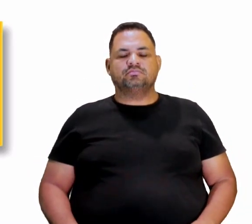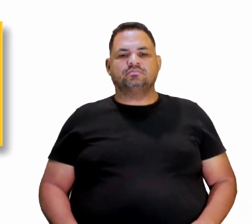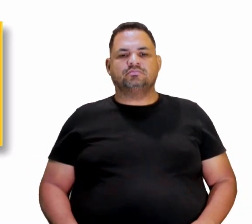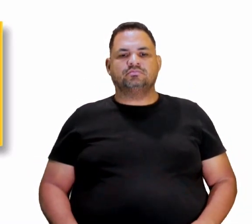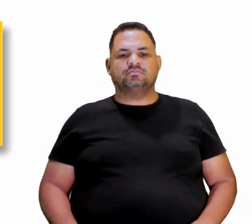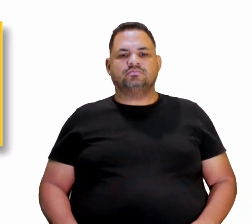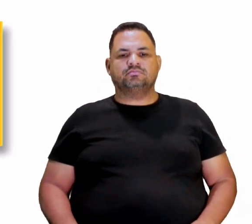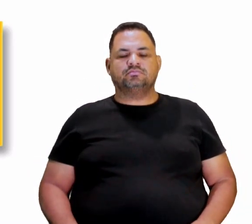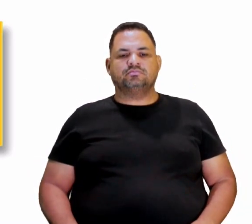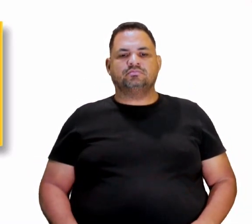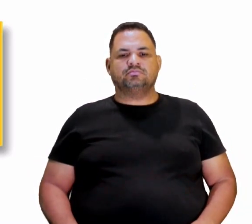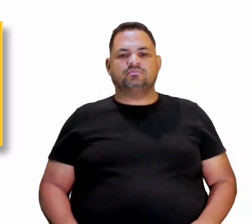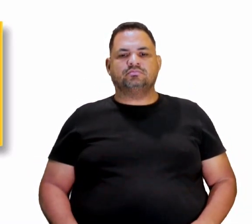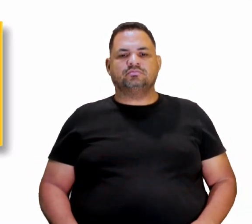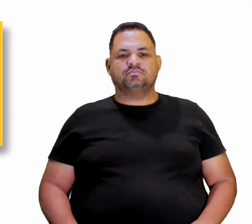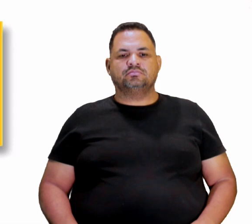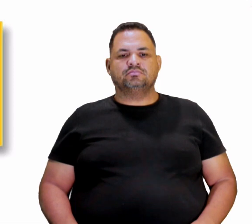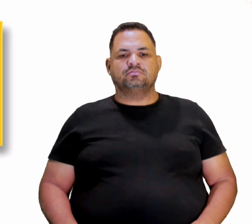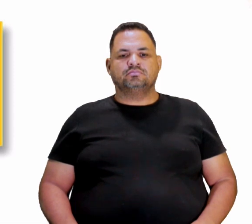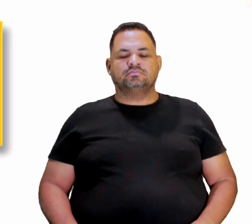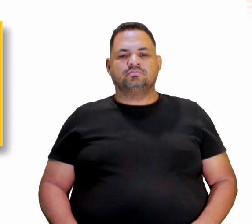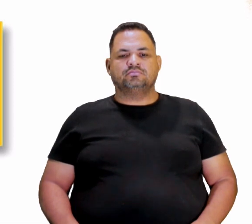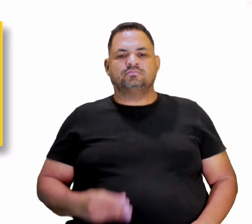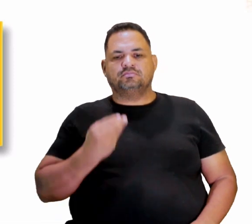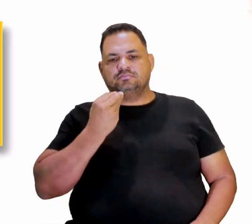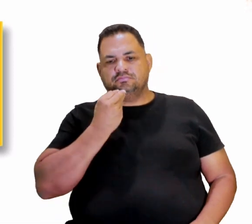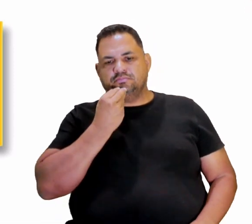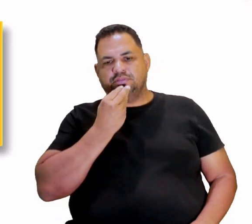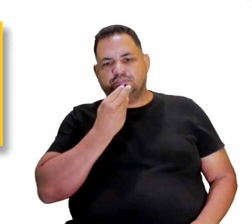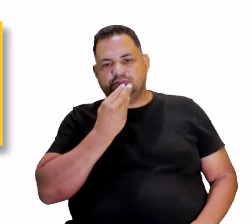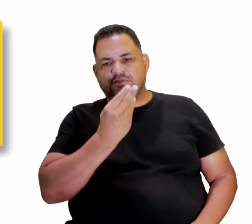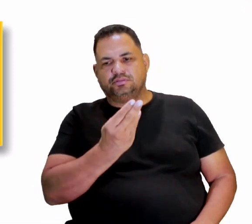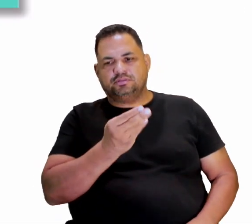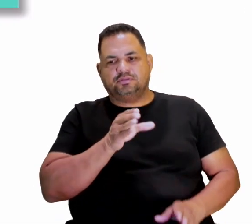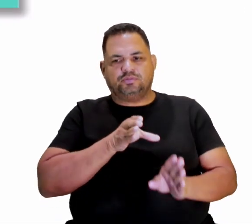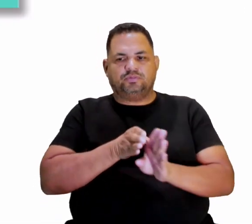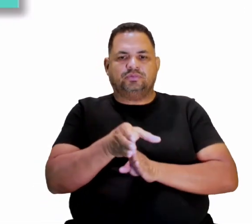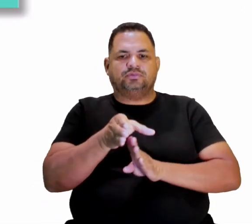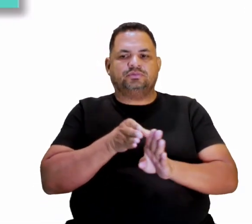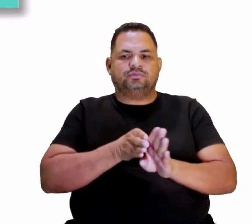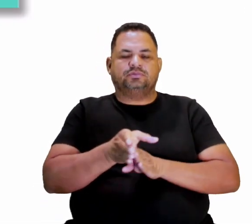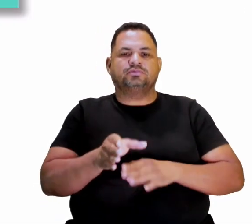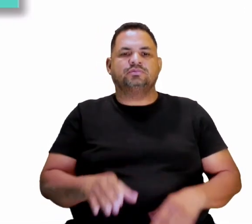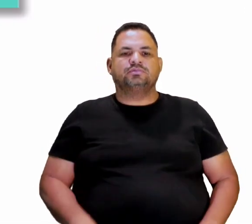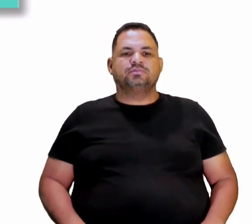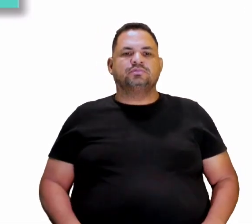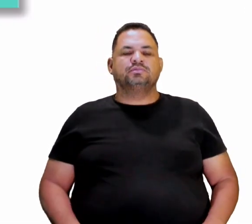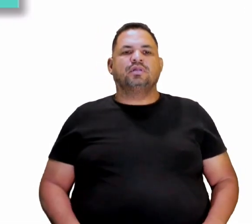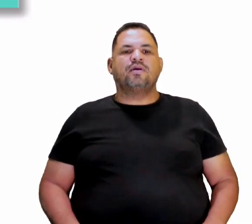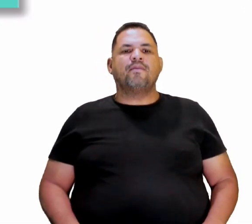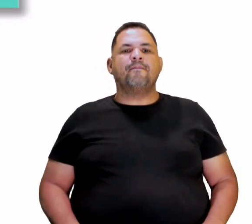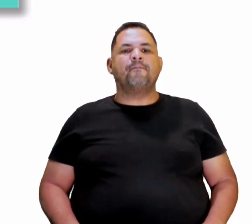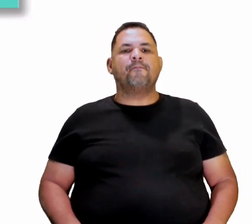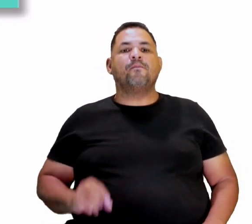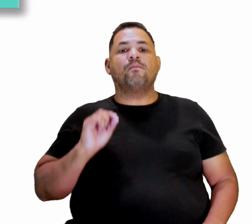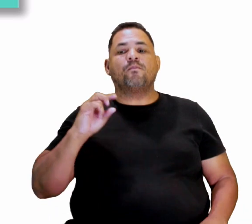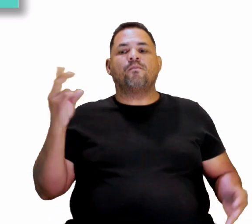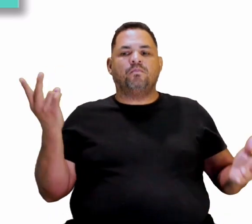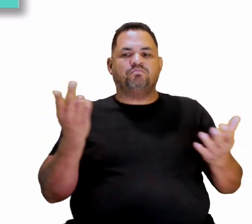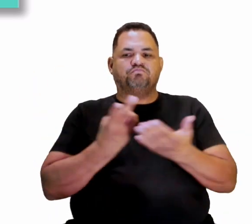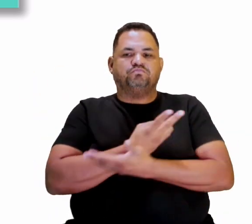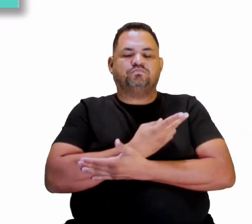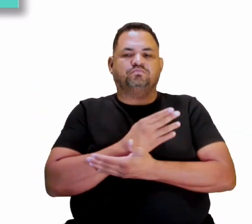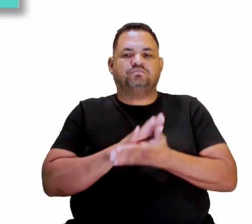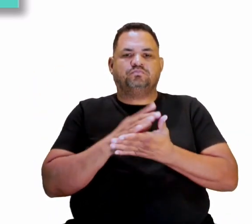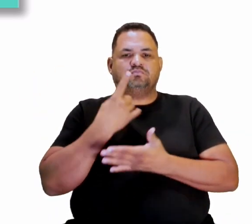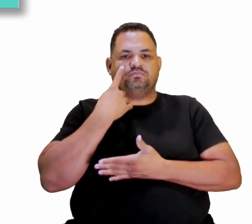problems. E o verbo modal should para pedir conselhos. E a aula What's Happening? O que está acontecendo?